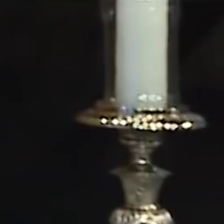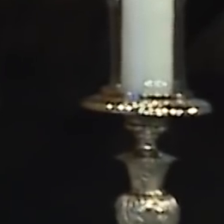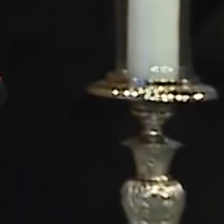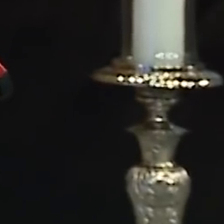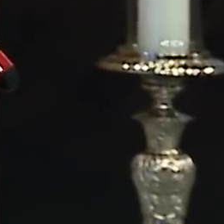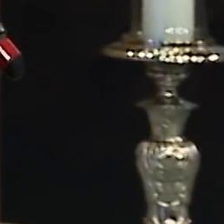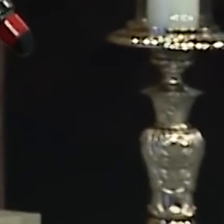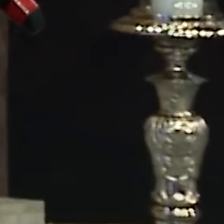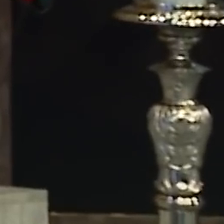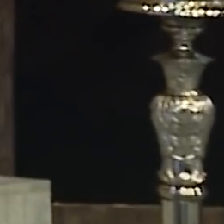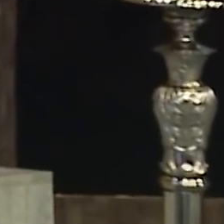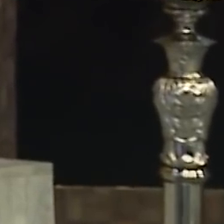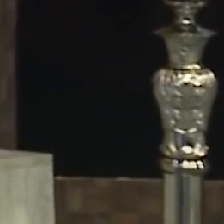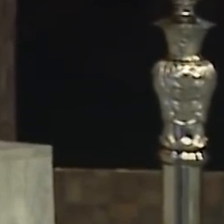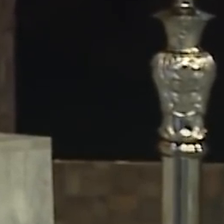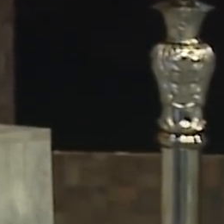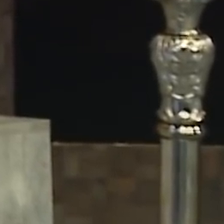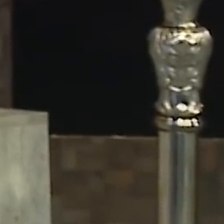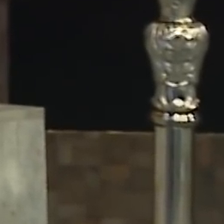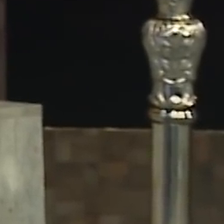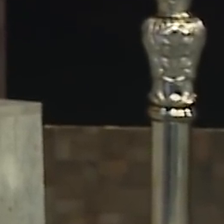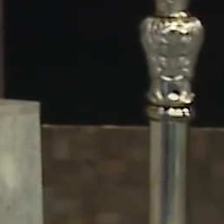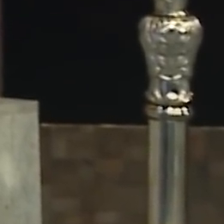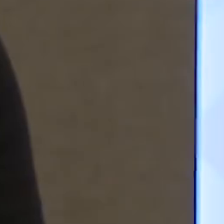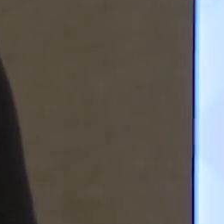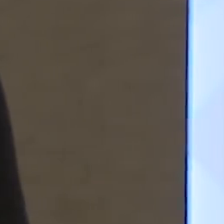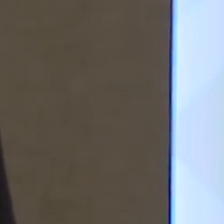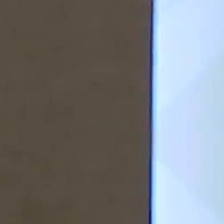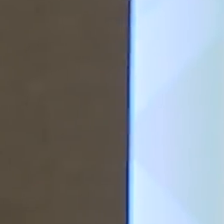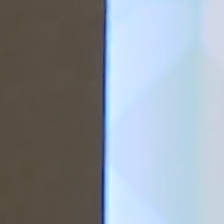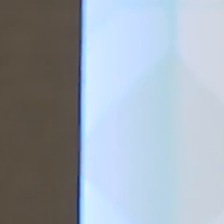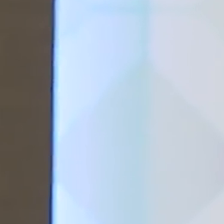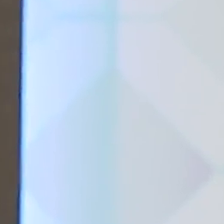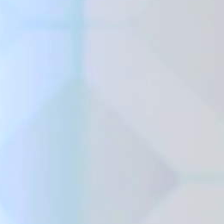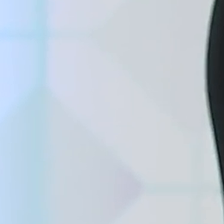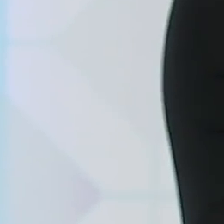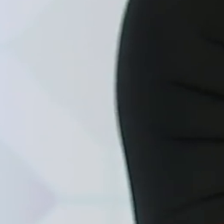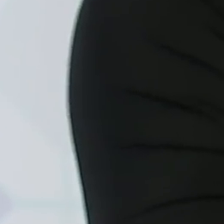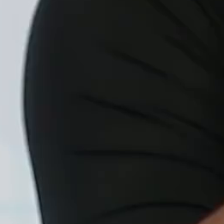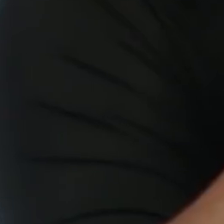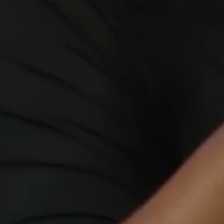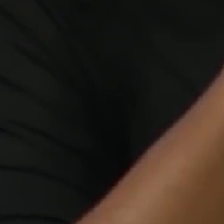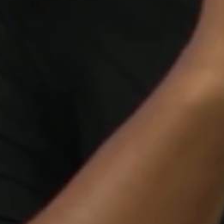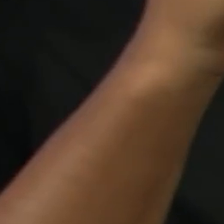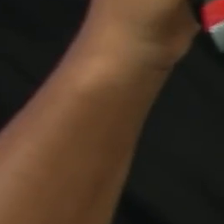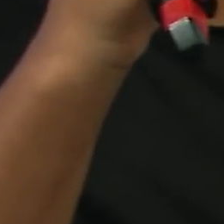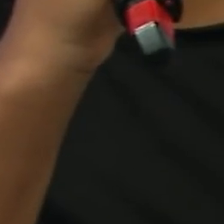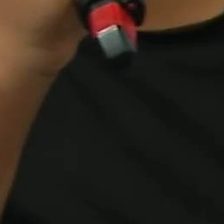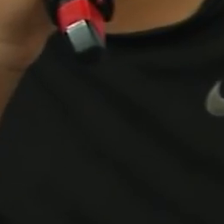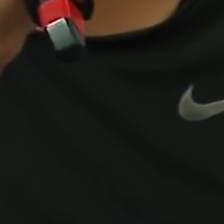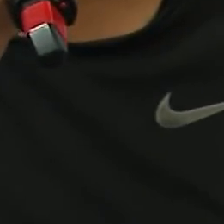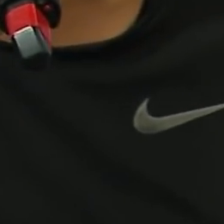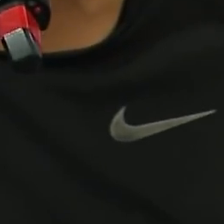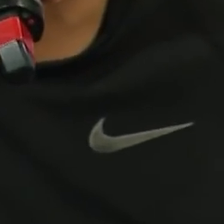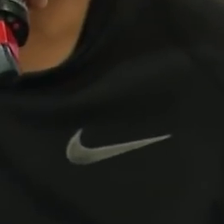temporada e por isso meu coração